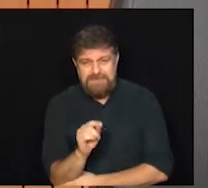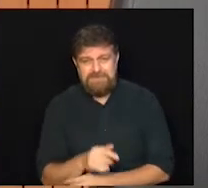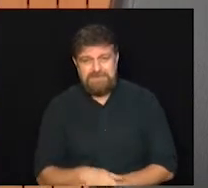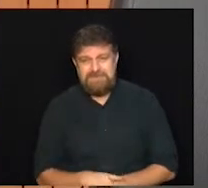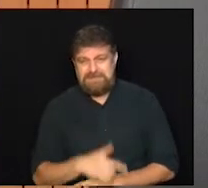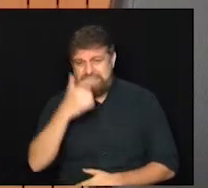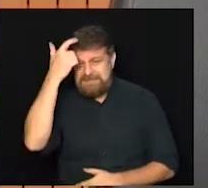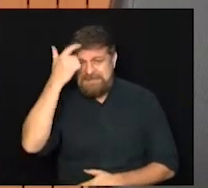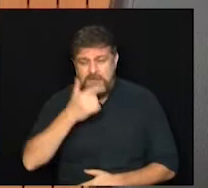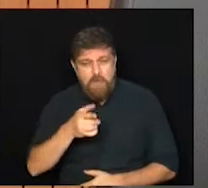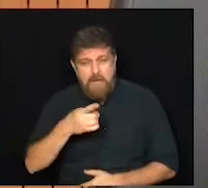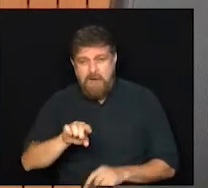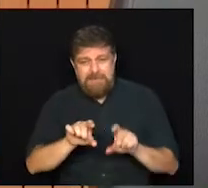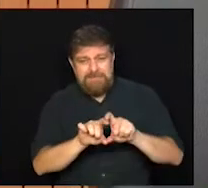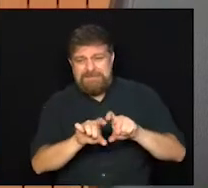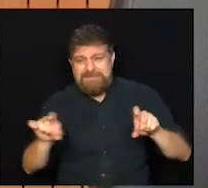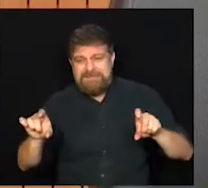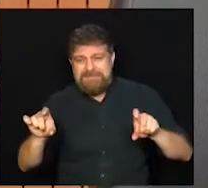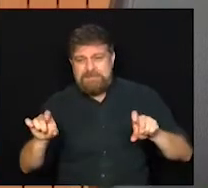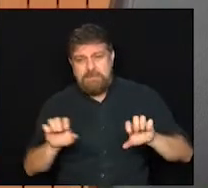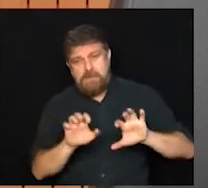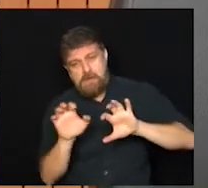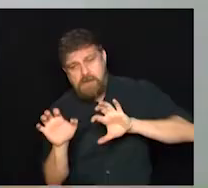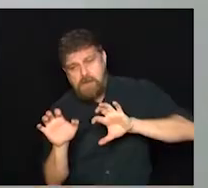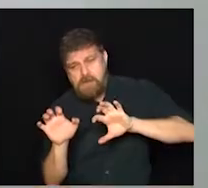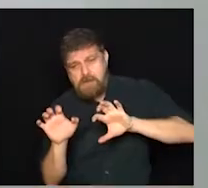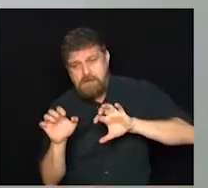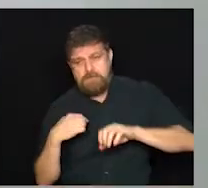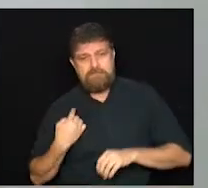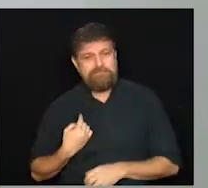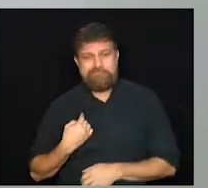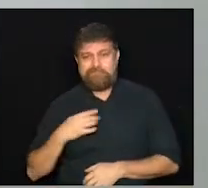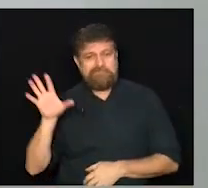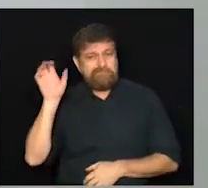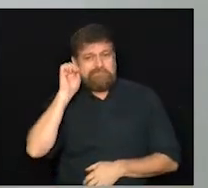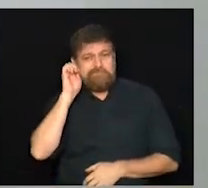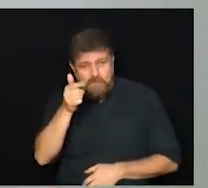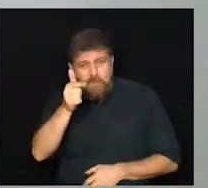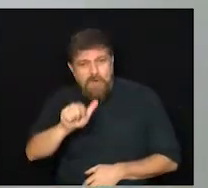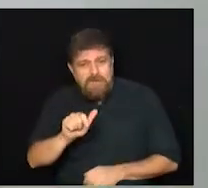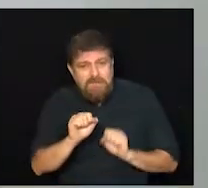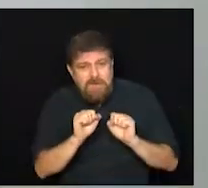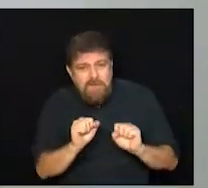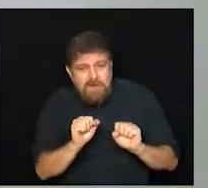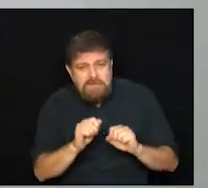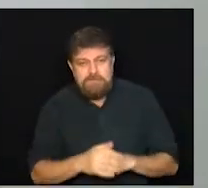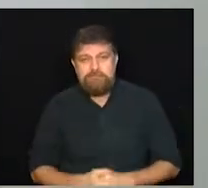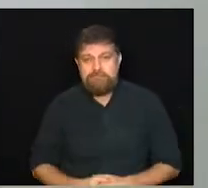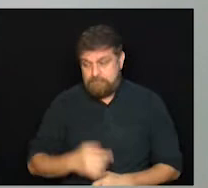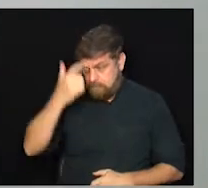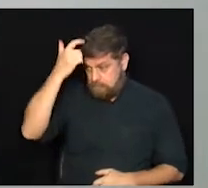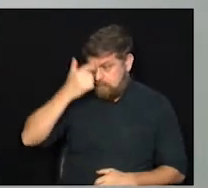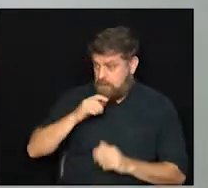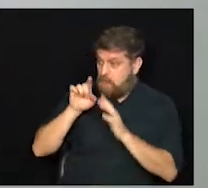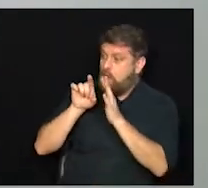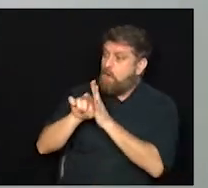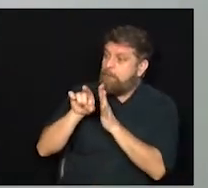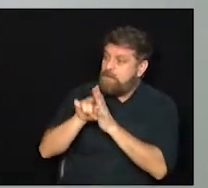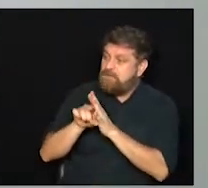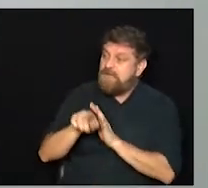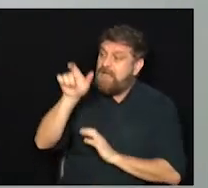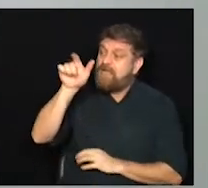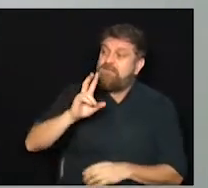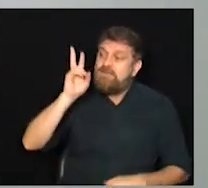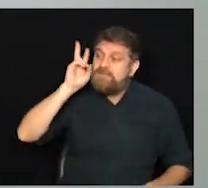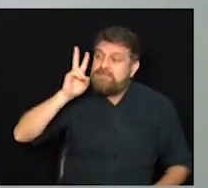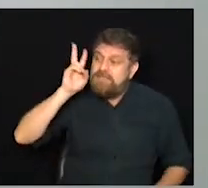sua última frase congelou, eu escutei só parte. Eu questionei sobre se você lembra de